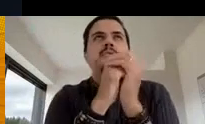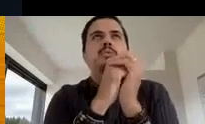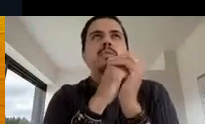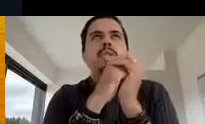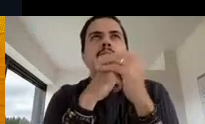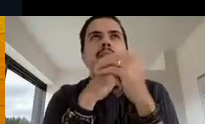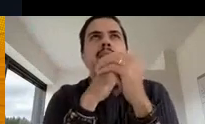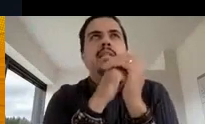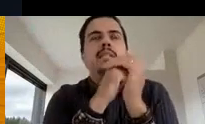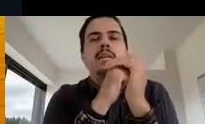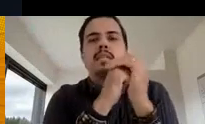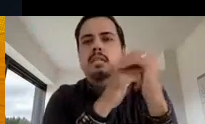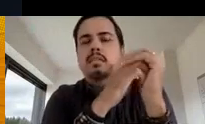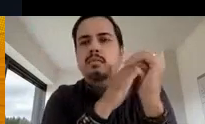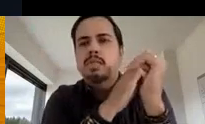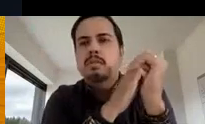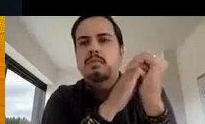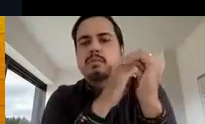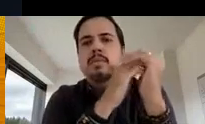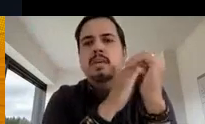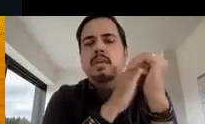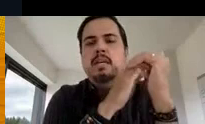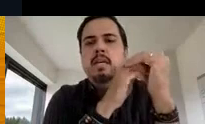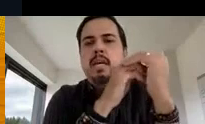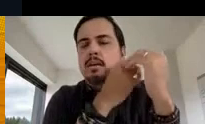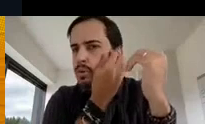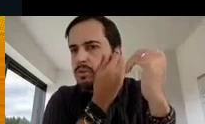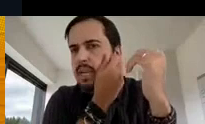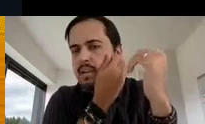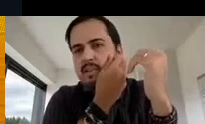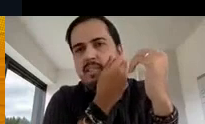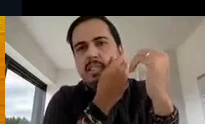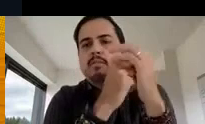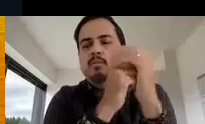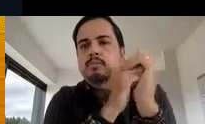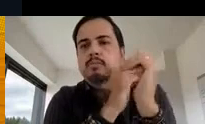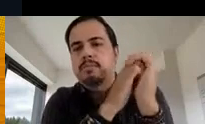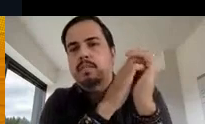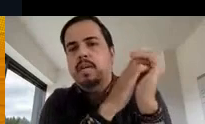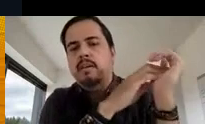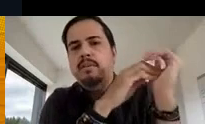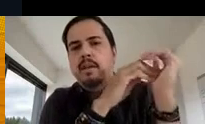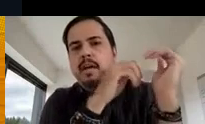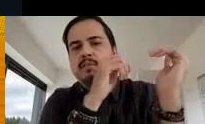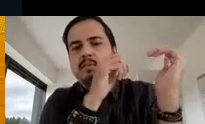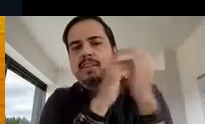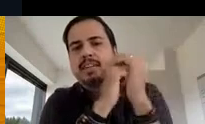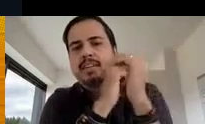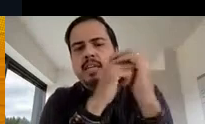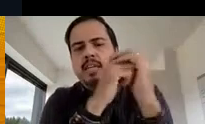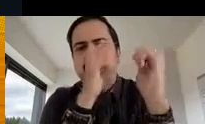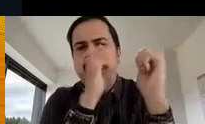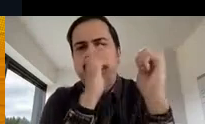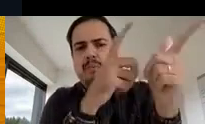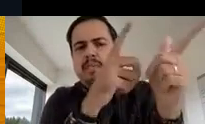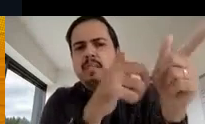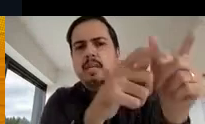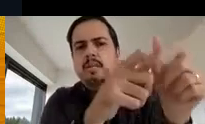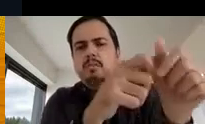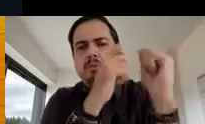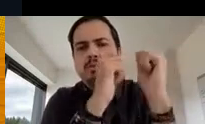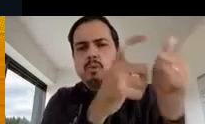estagiária que era estagiária de secretariado executivo, e aí o sonho dela era fazer direito. E aí ela